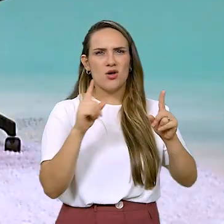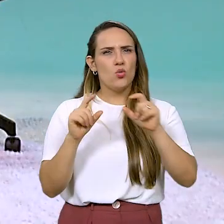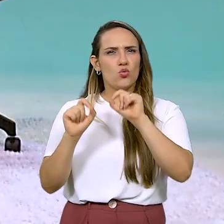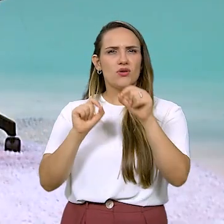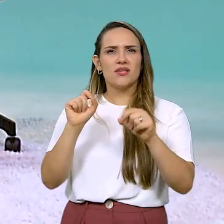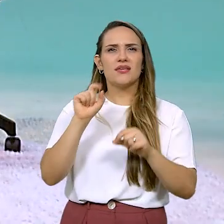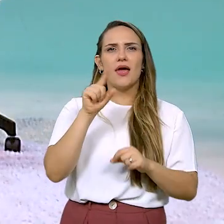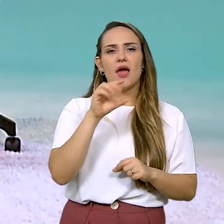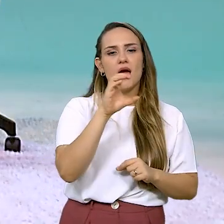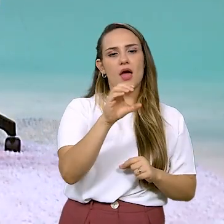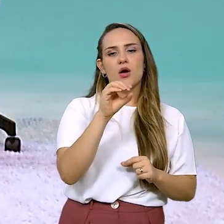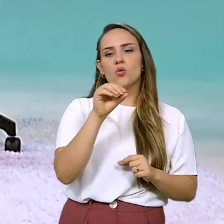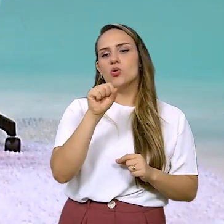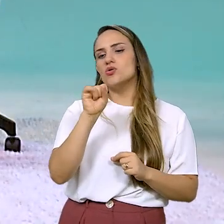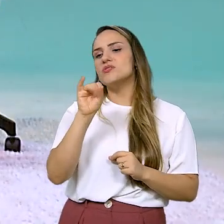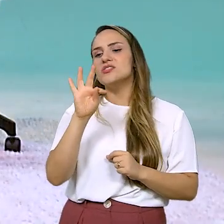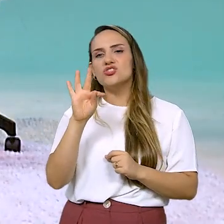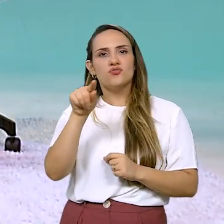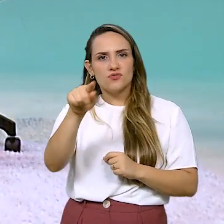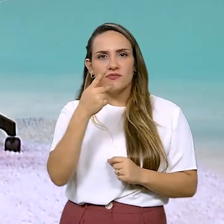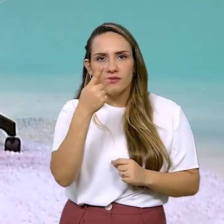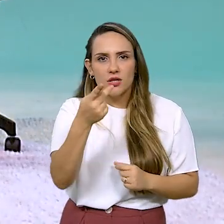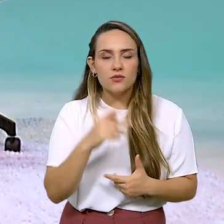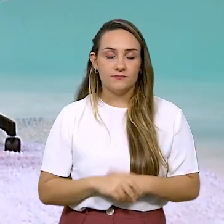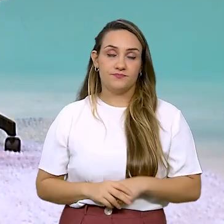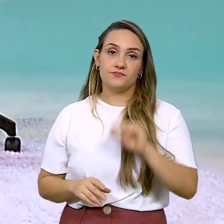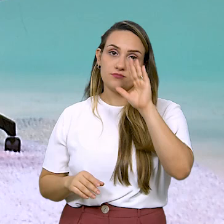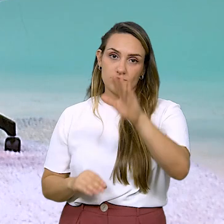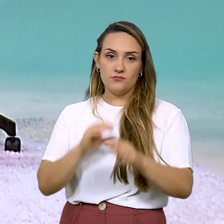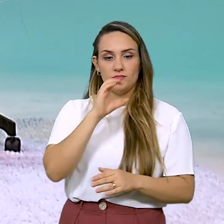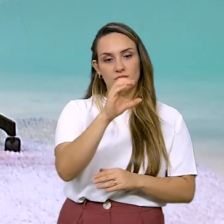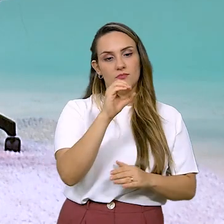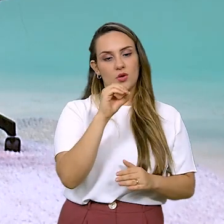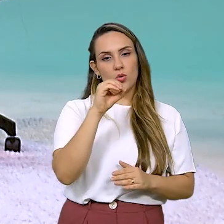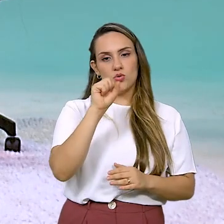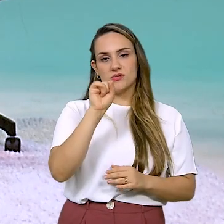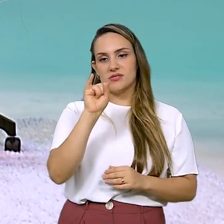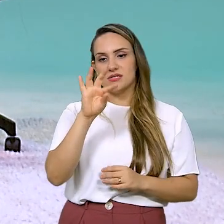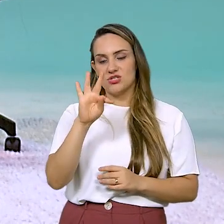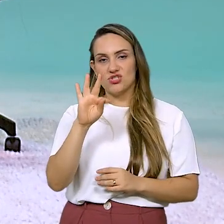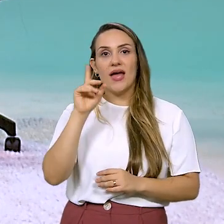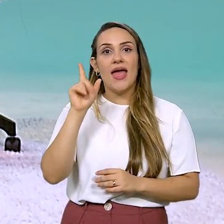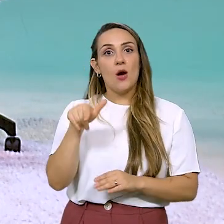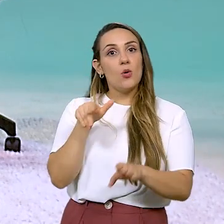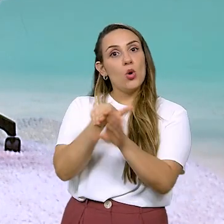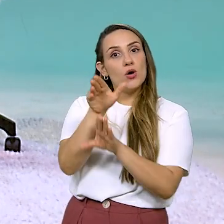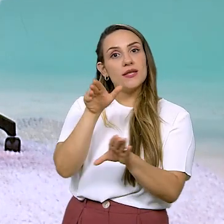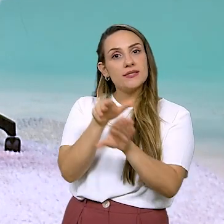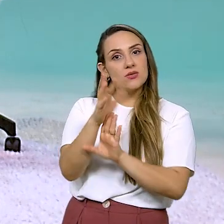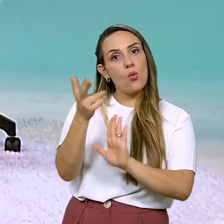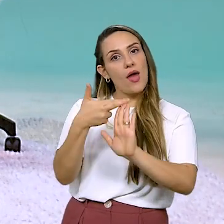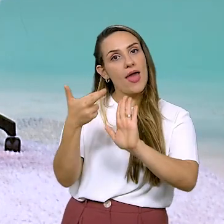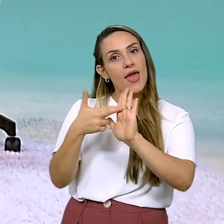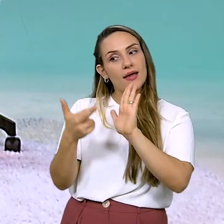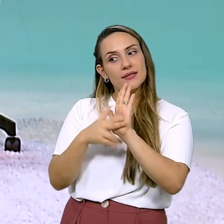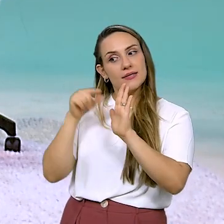agora. Certo. Paulo, o COSIT, na verdade, é uma solução que a Receita Federal acaba